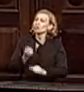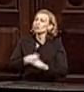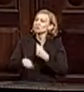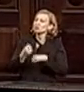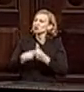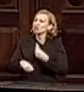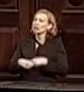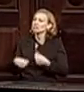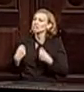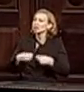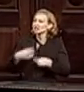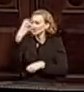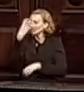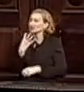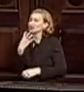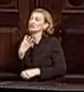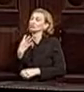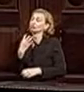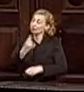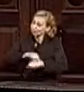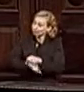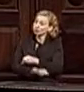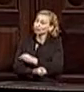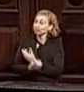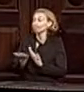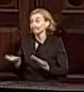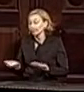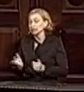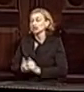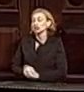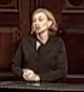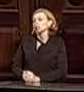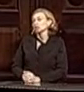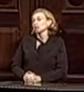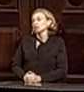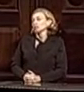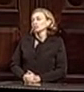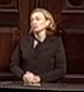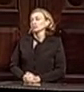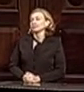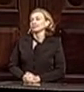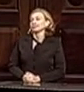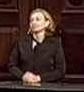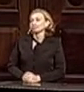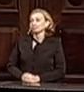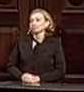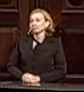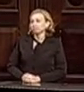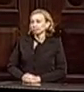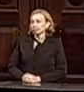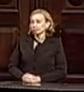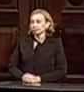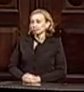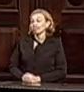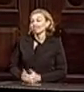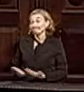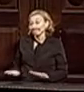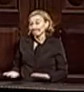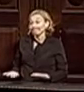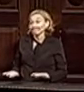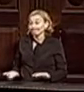levado a sério e com a profundidade necessária. E aí,